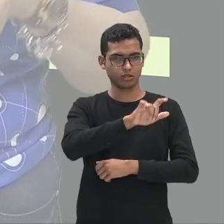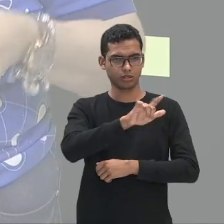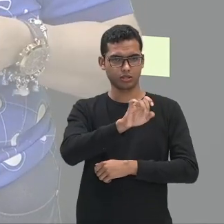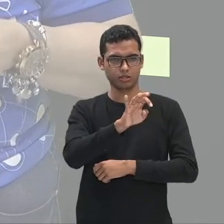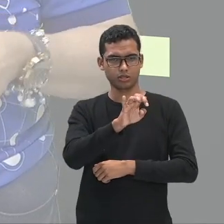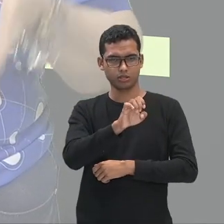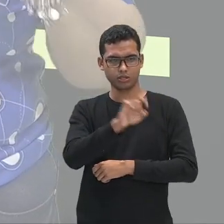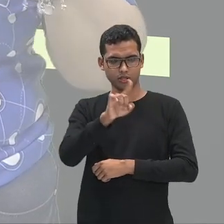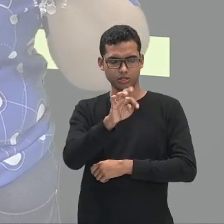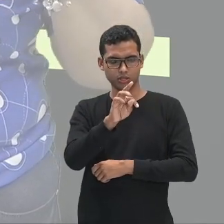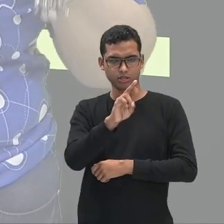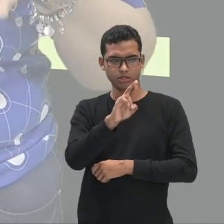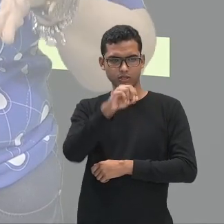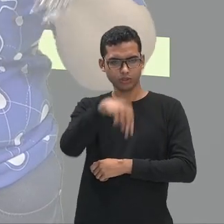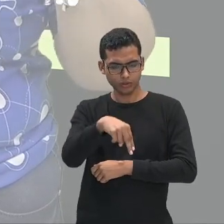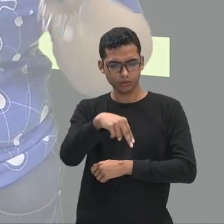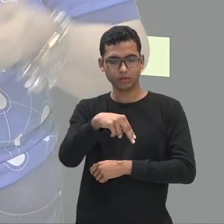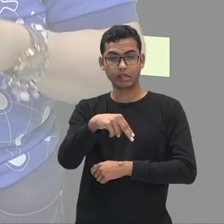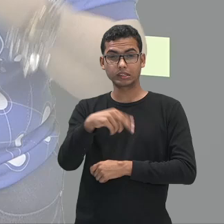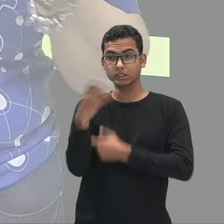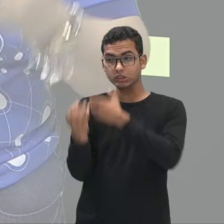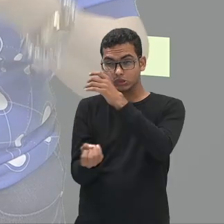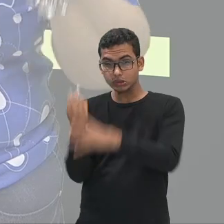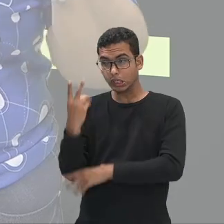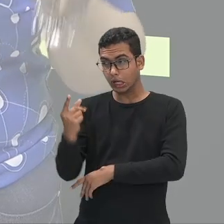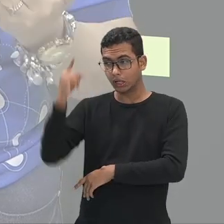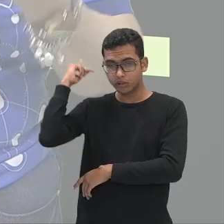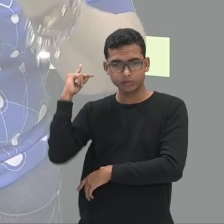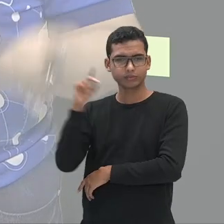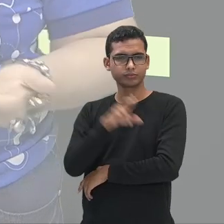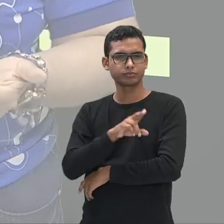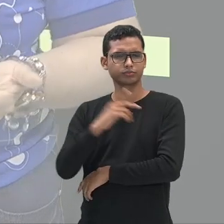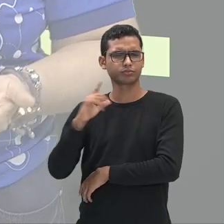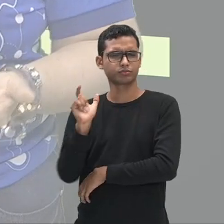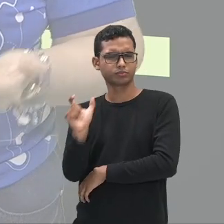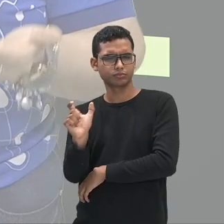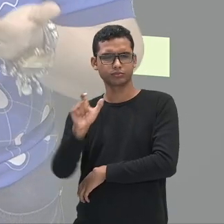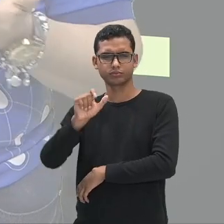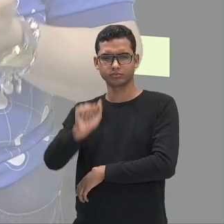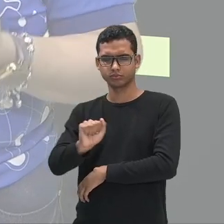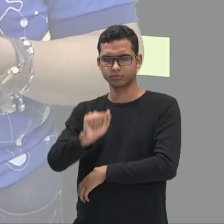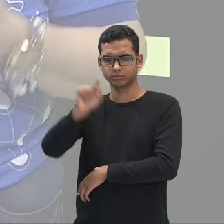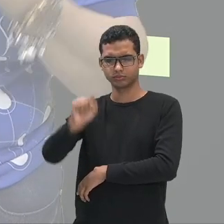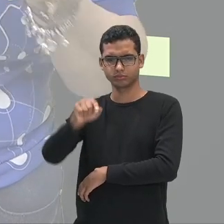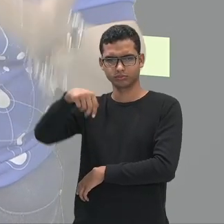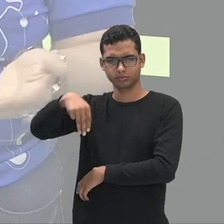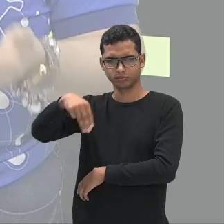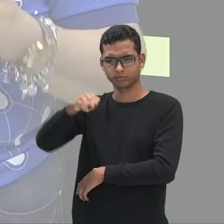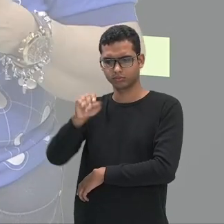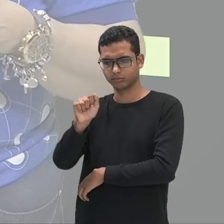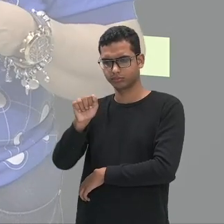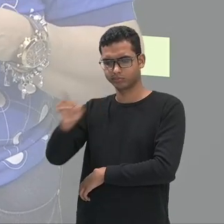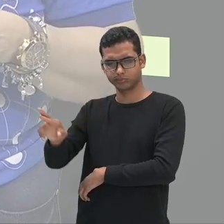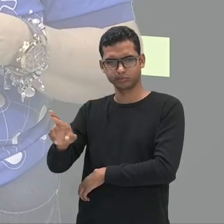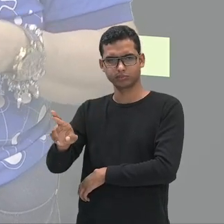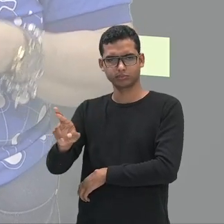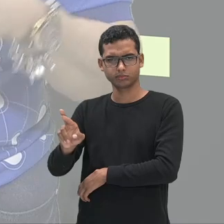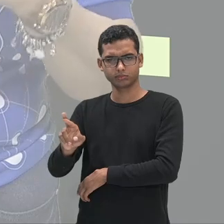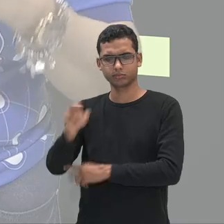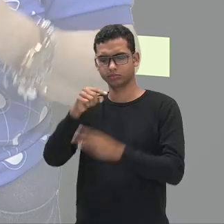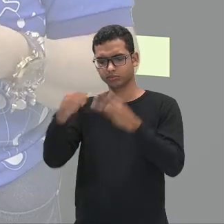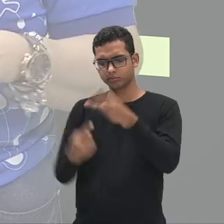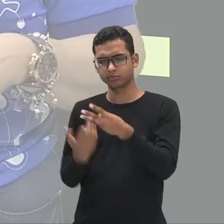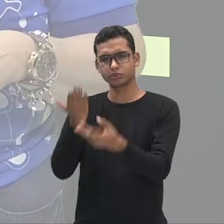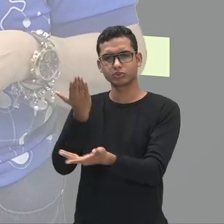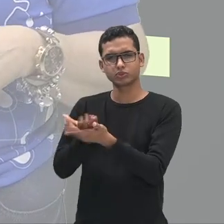do âmbar. Então, quando se falar em eletricidade, nós vamos estudar os fenômenos